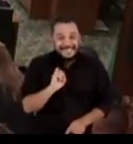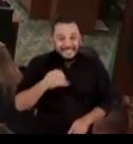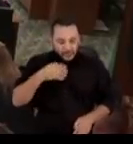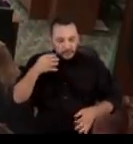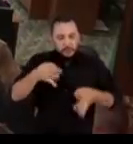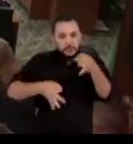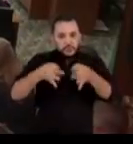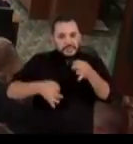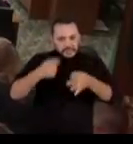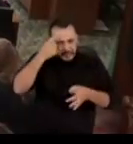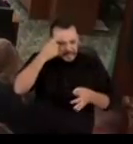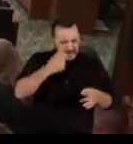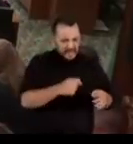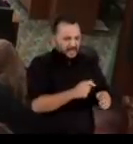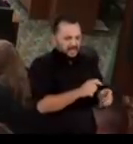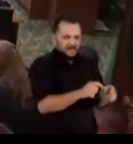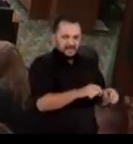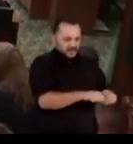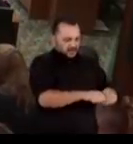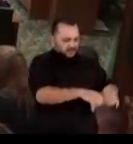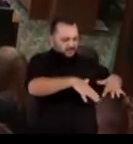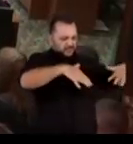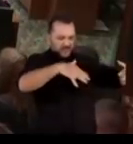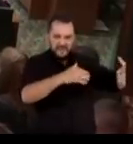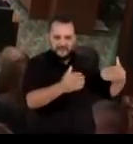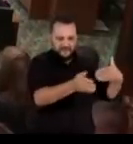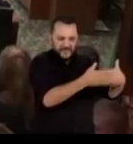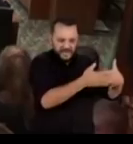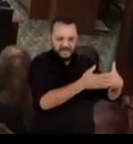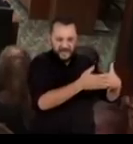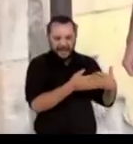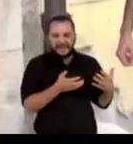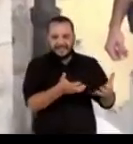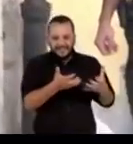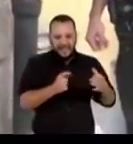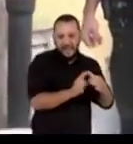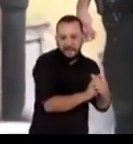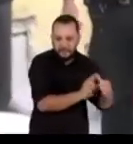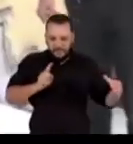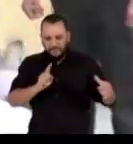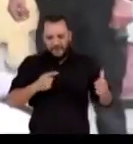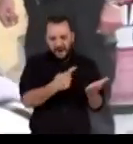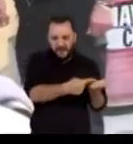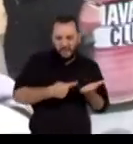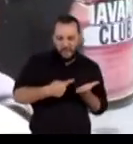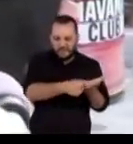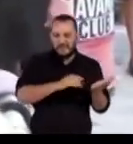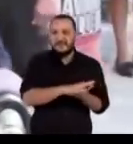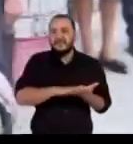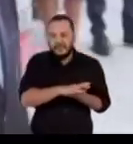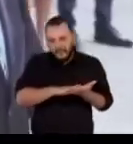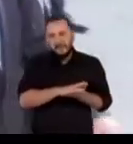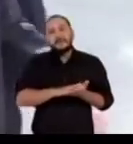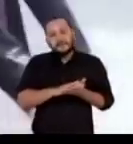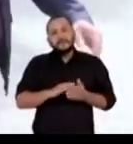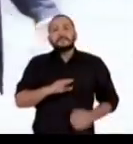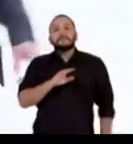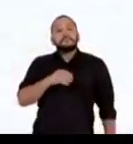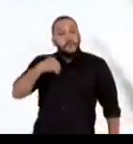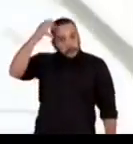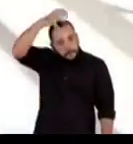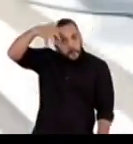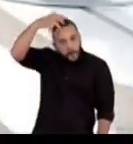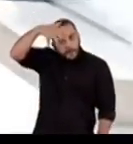suspensão como um plano do governo para forçar uma saída sem acordo, o líder do executivo pode não ter outra